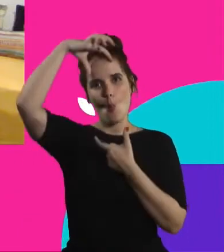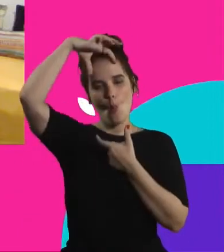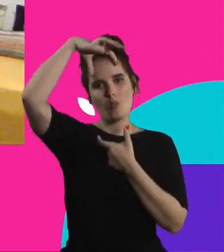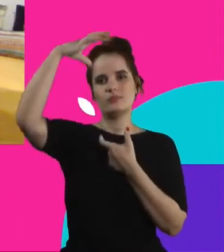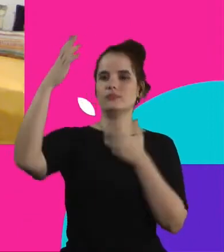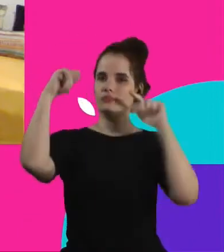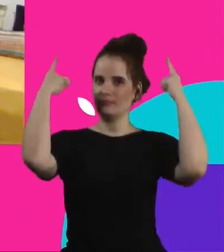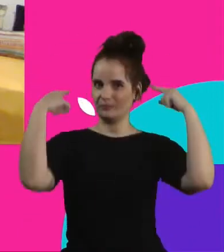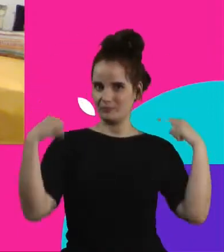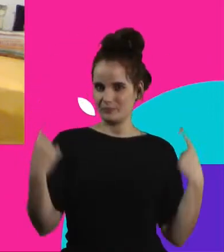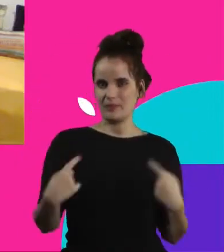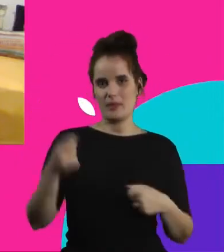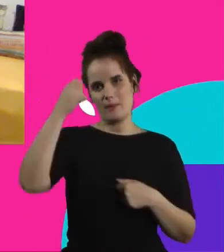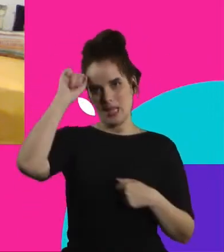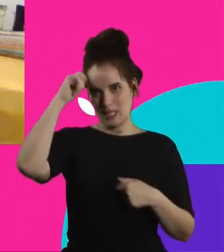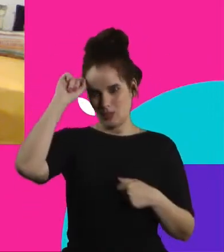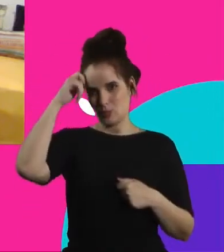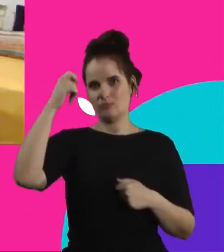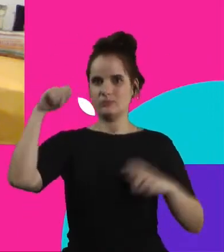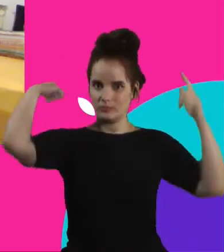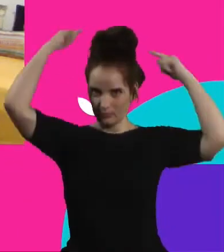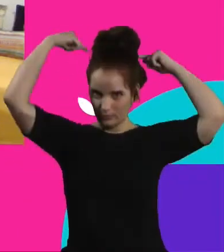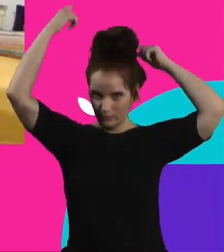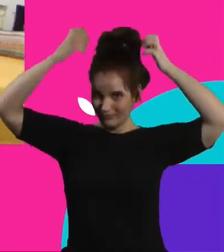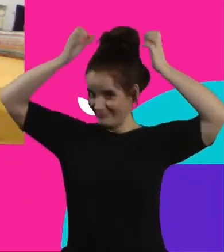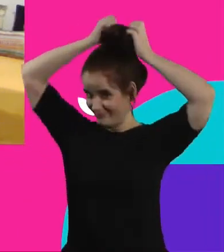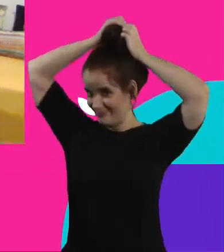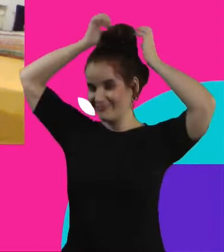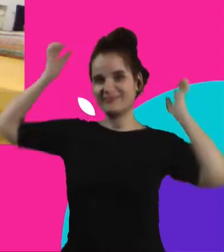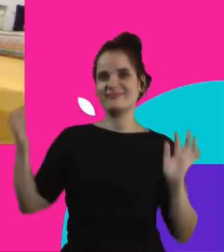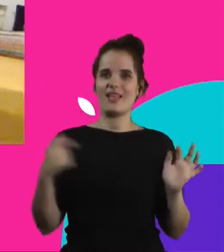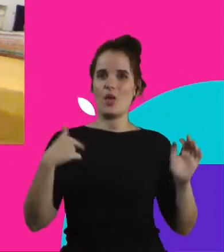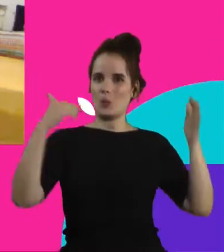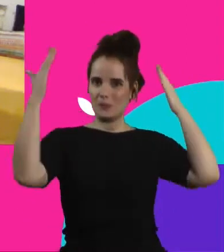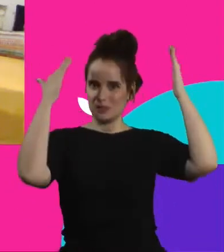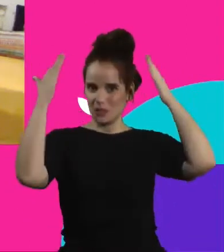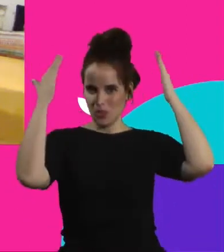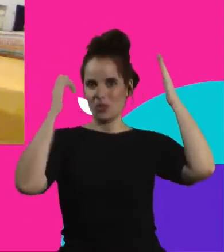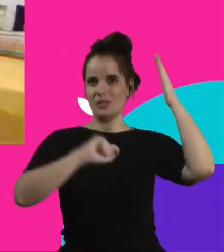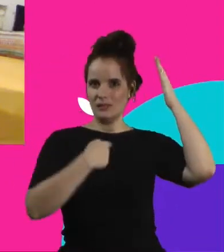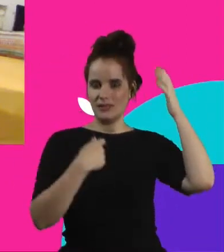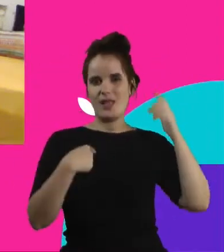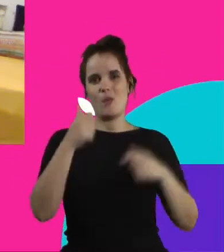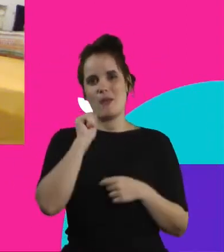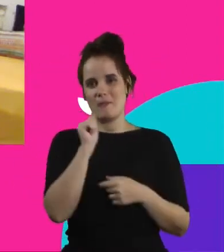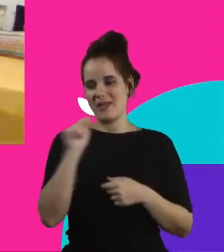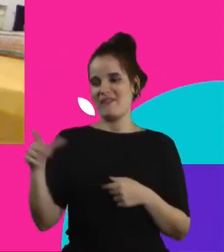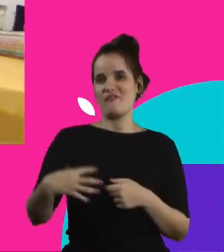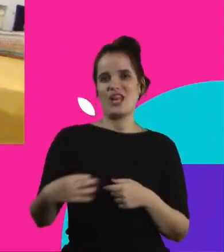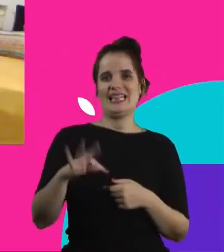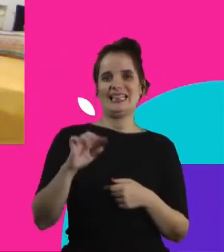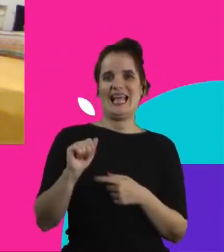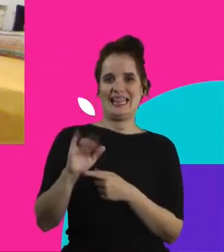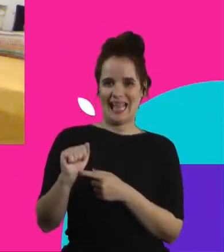cabelos cacheados, preto, ele está preso em um rabinho de cavalo. Eu sou psicóloga, sou mãe do Tatá, de 2 anos,